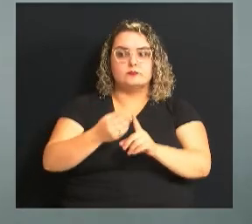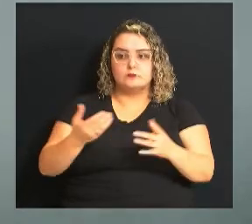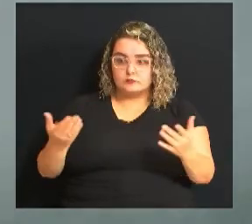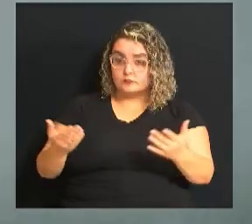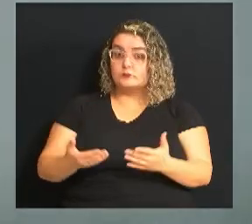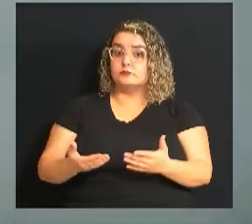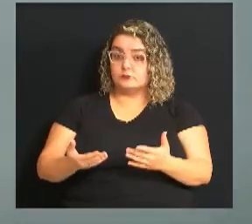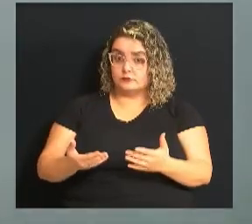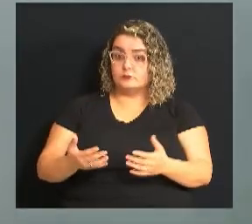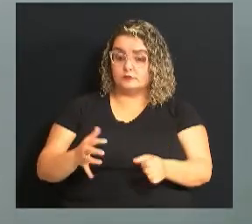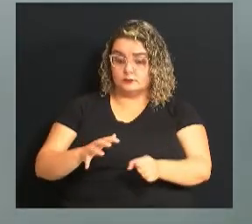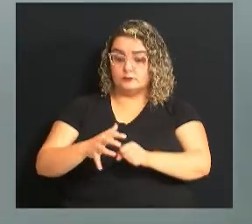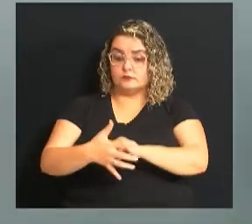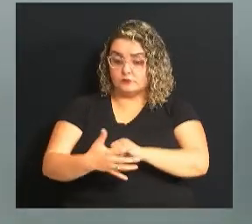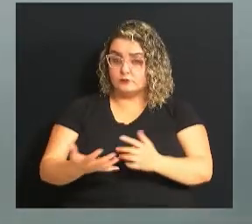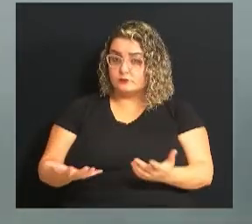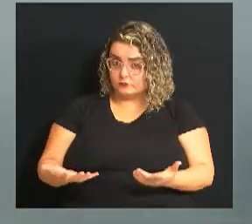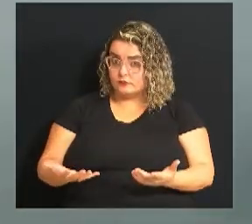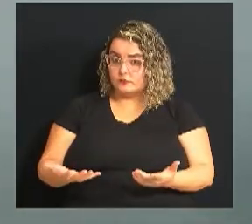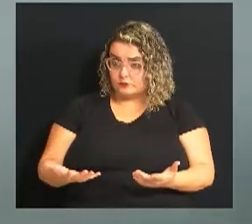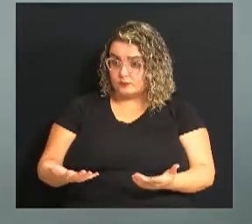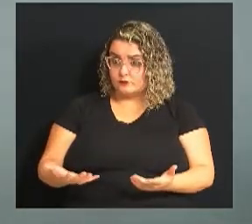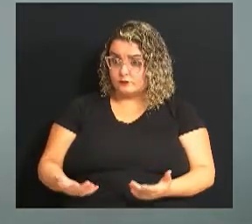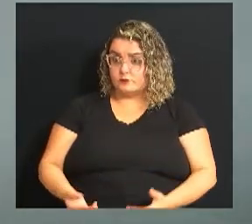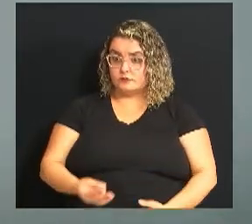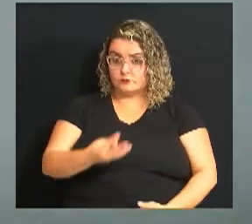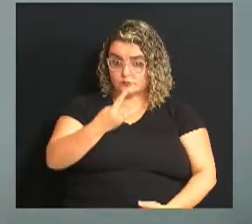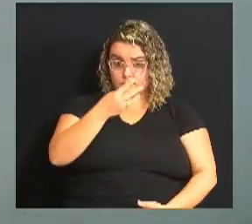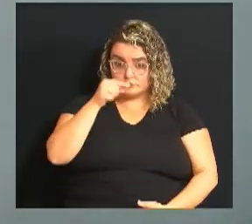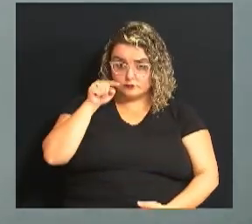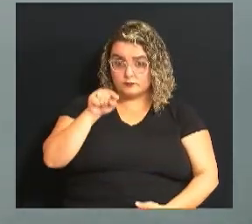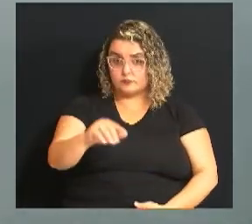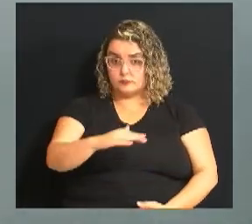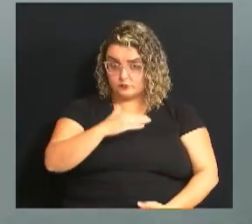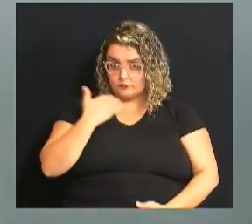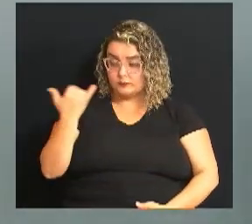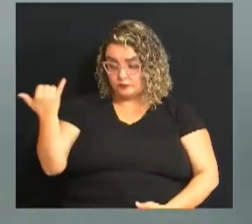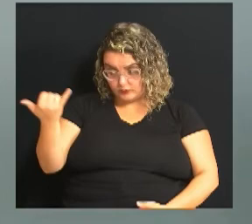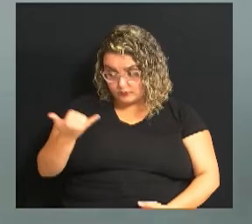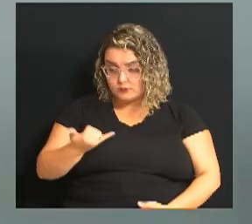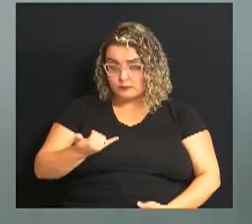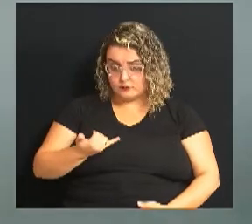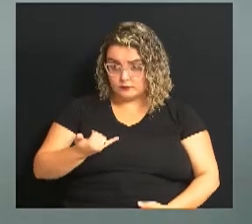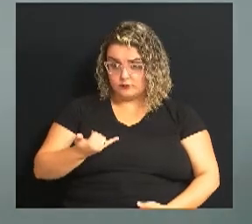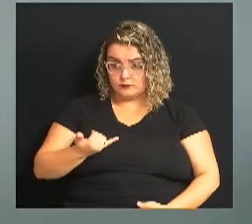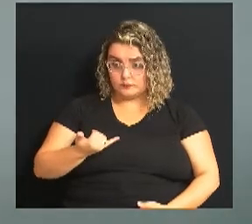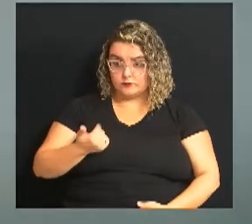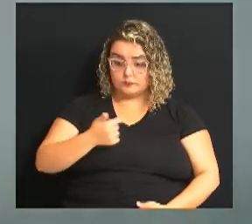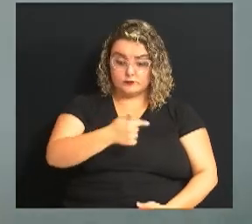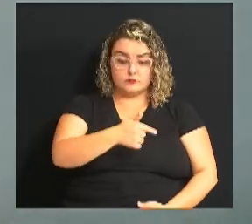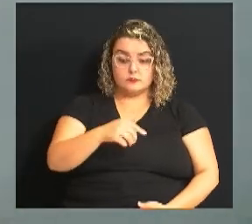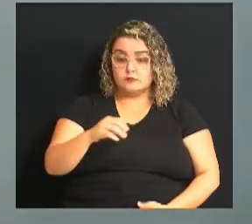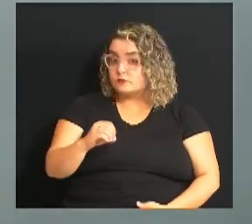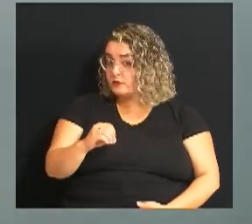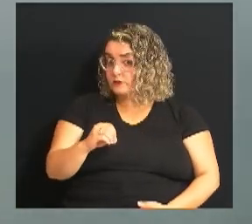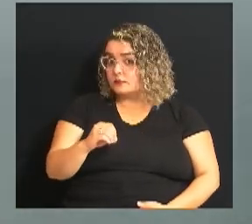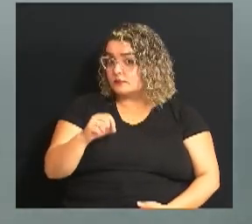com o coronavírus. A gente foi de 3 mil óbitos, como você comentou, para 70 por